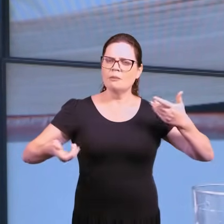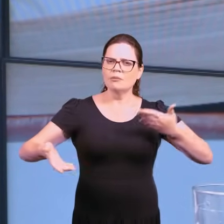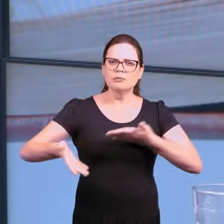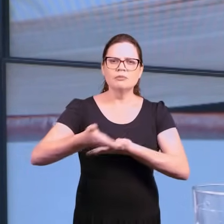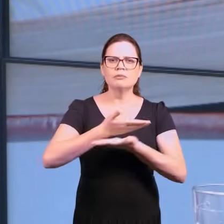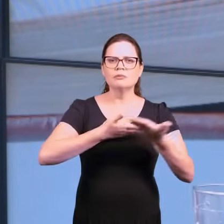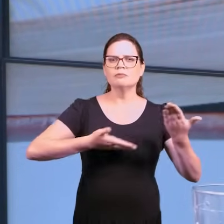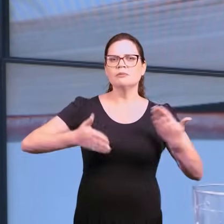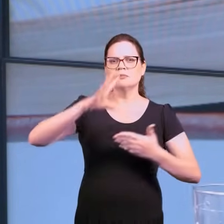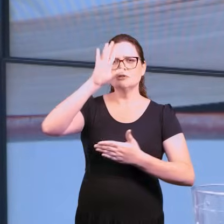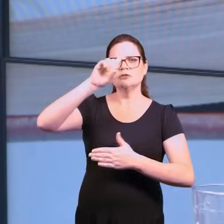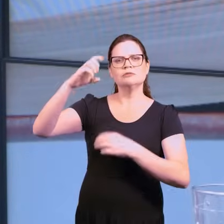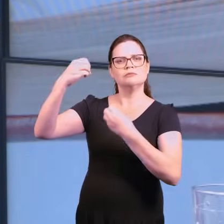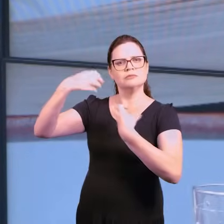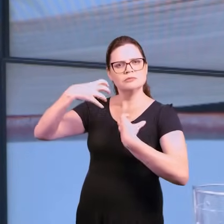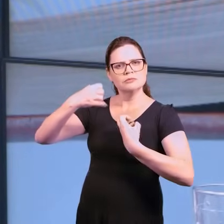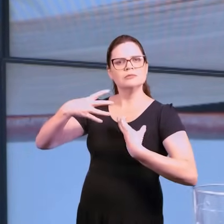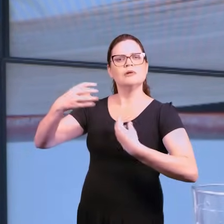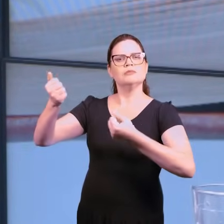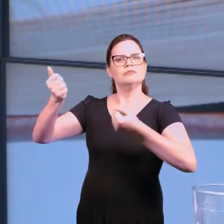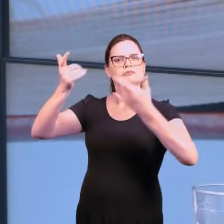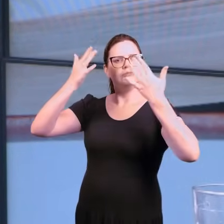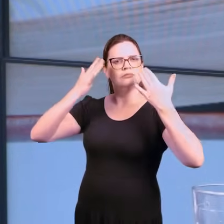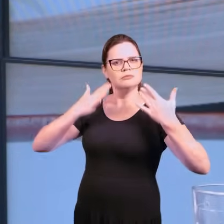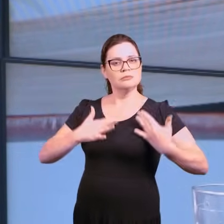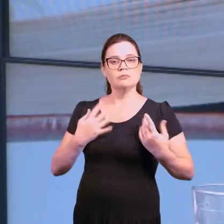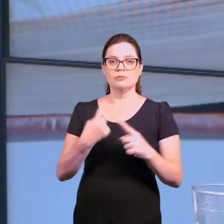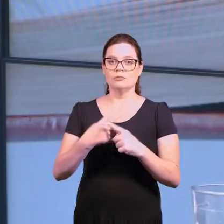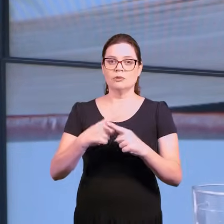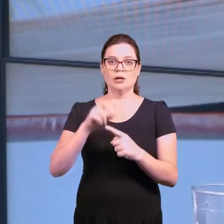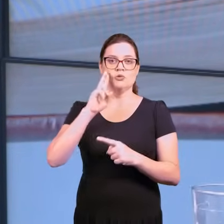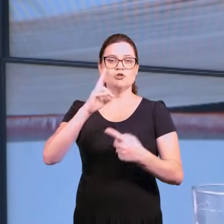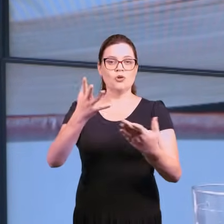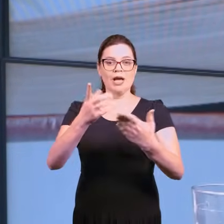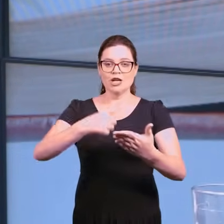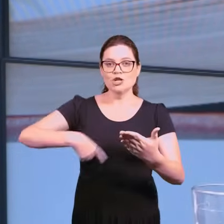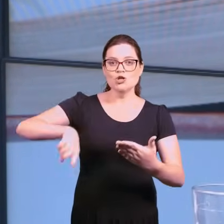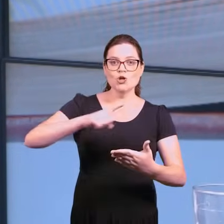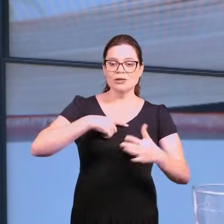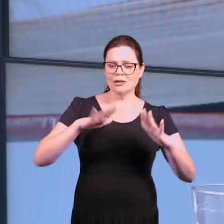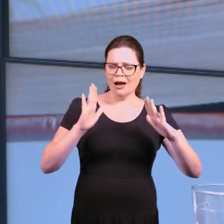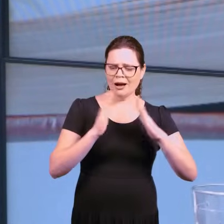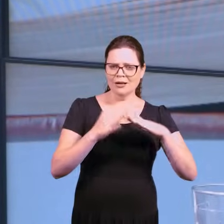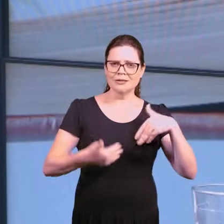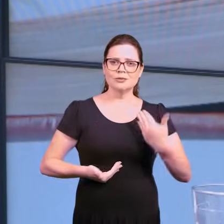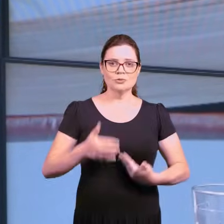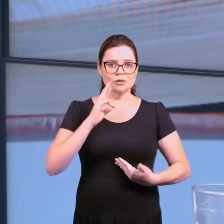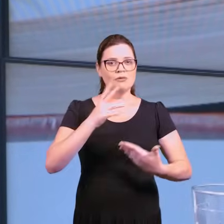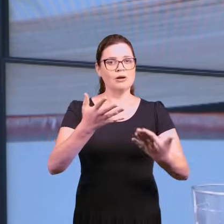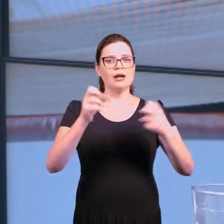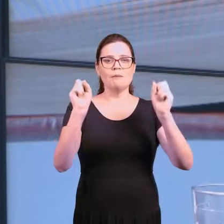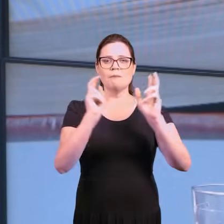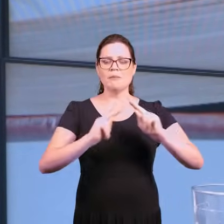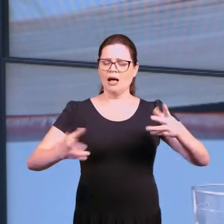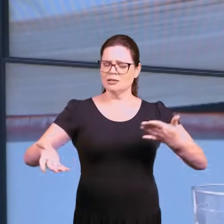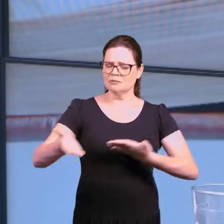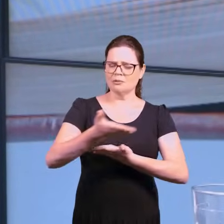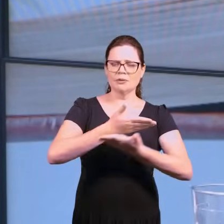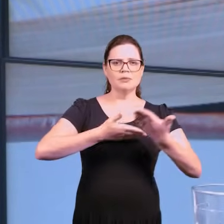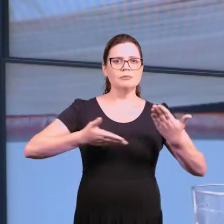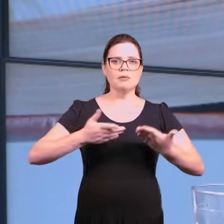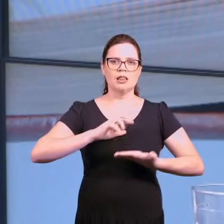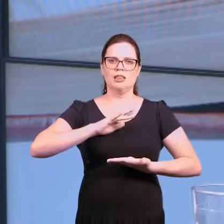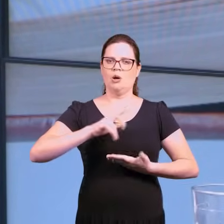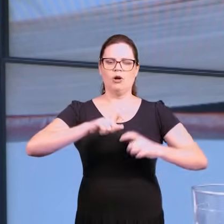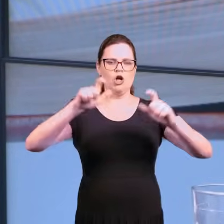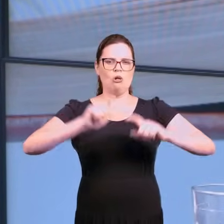que Deus tem para nós. Deus tem um lar de harmonia para nós. Casa de servo do Senhor não é casa